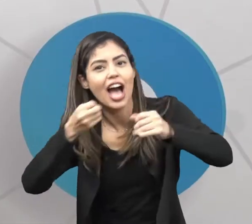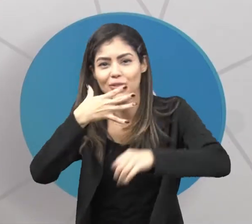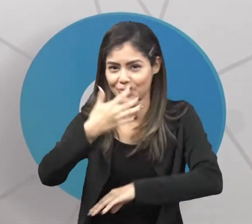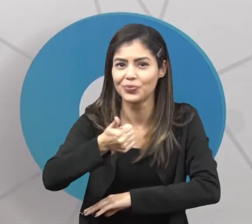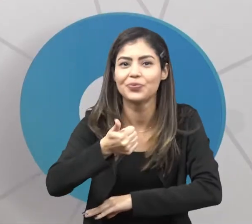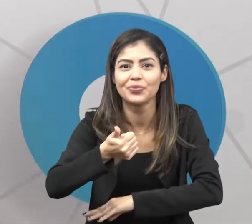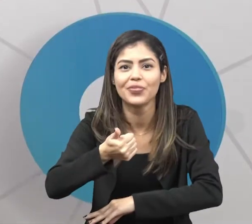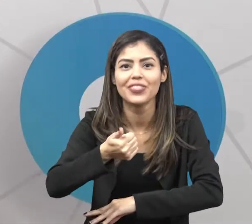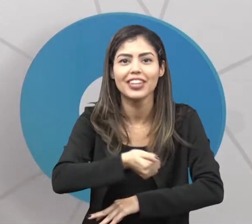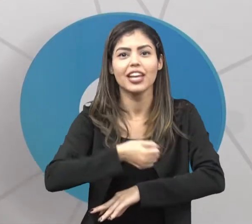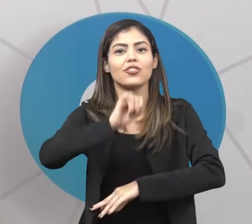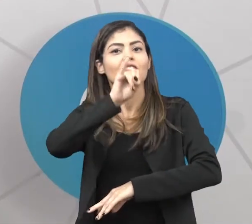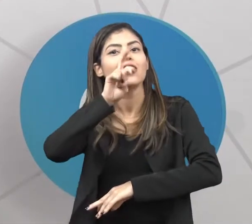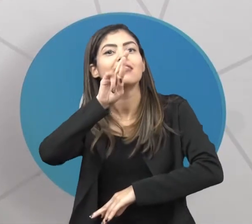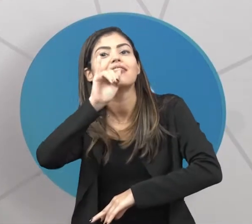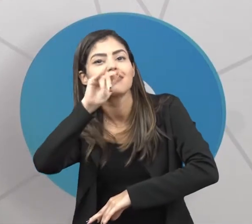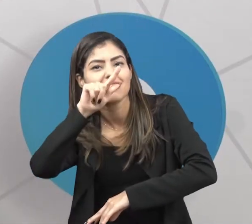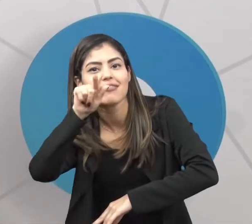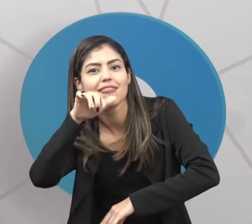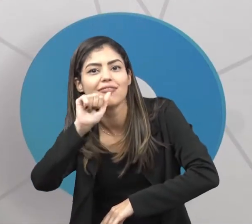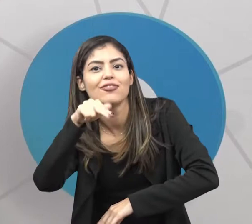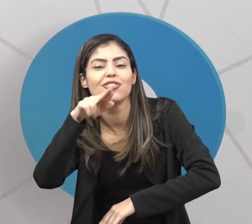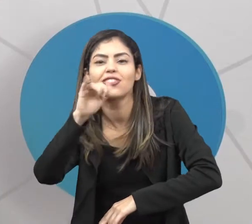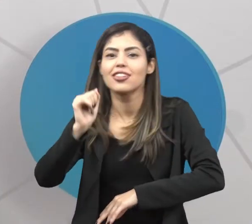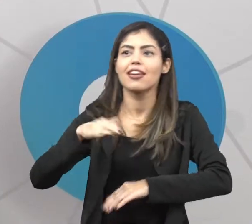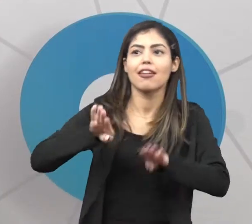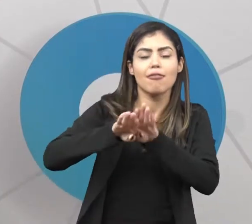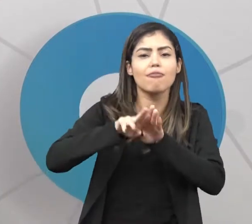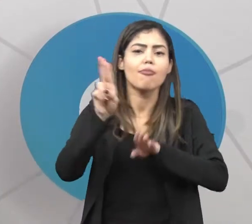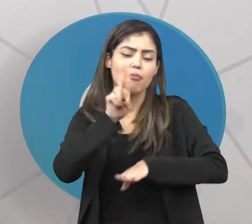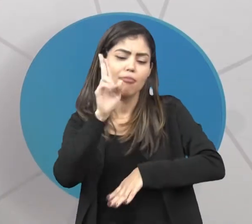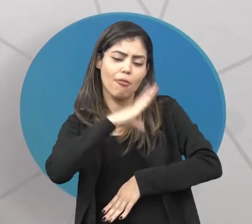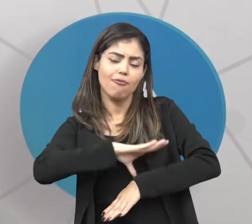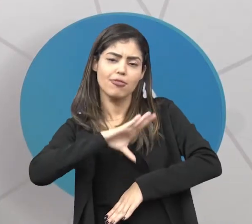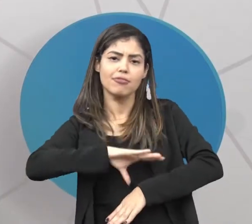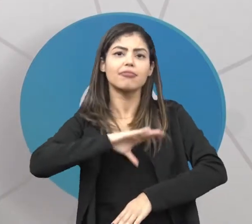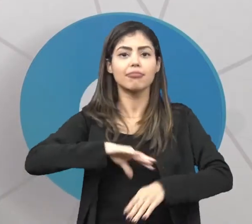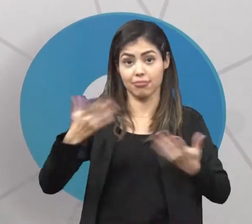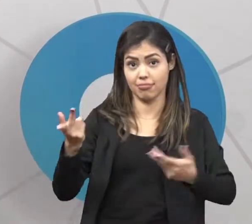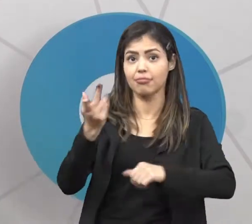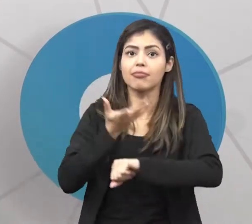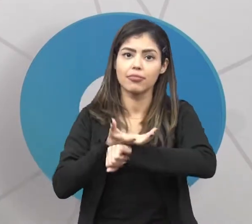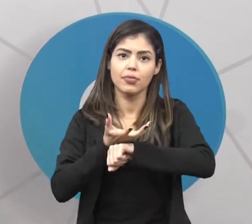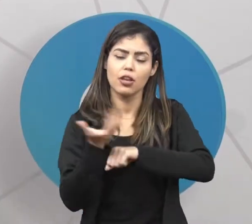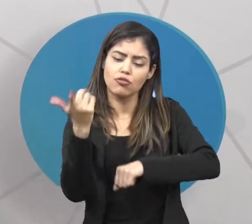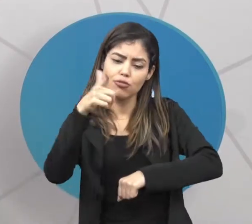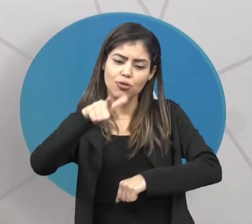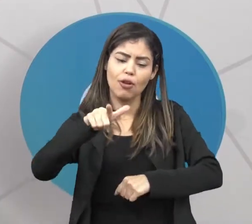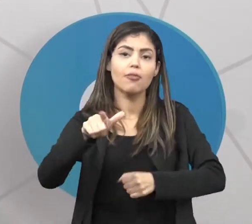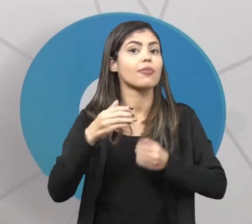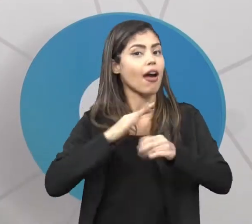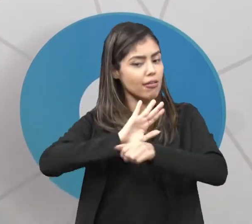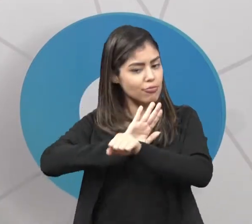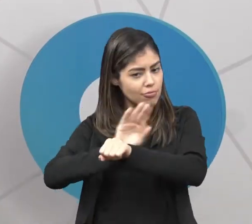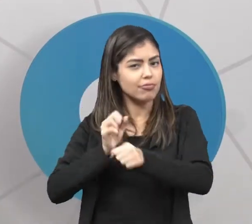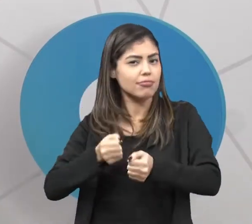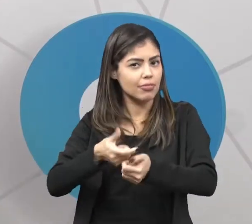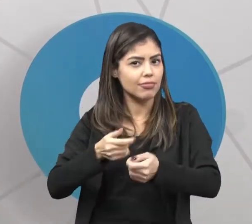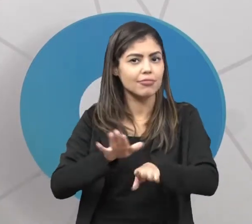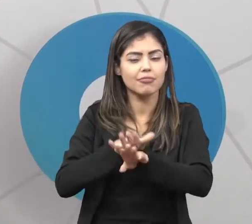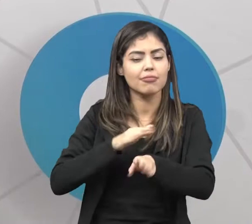Olá, tudo bem? Sou a Irisane Vieira, professora de língua portuguesa, e estou mais uma vez aqui com você para cooperar com o seu